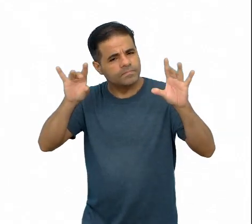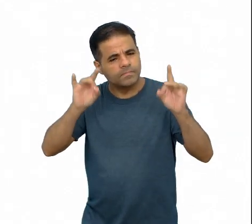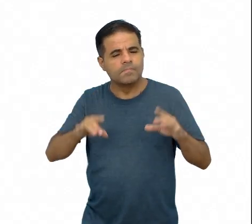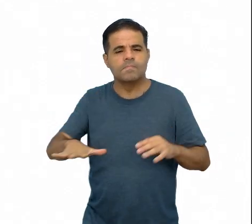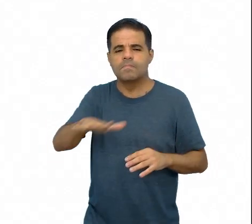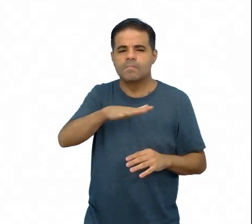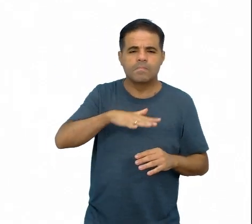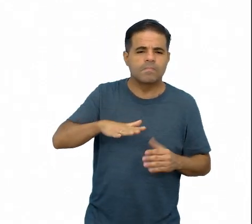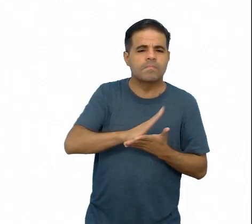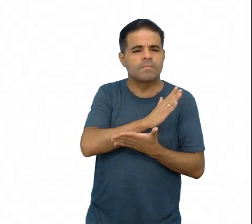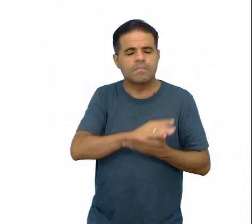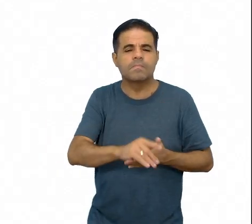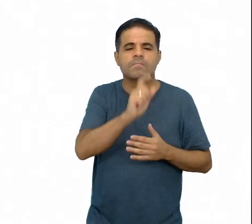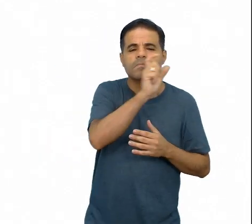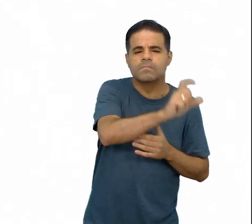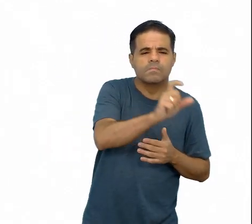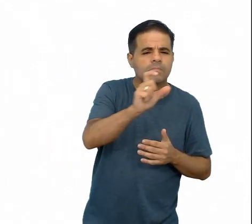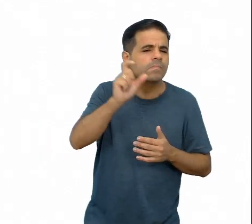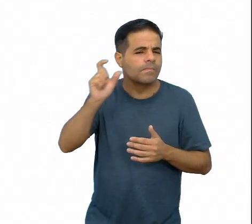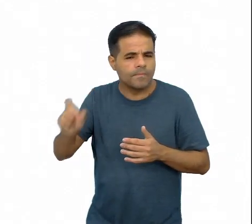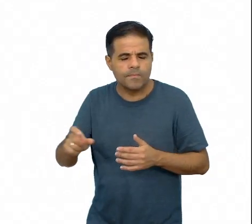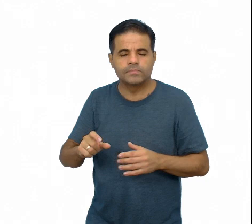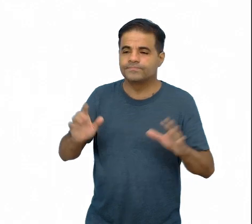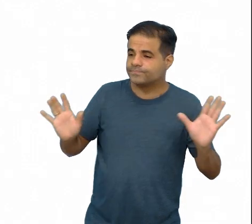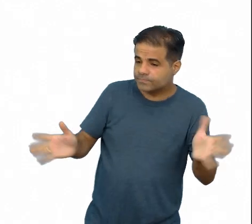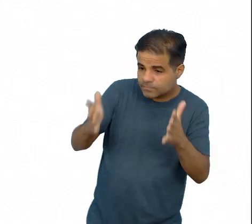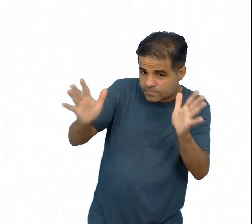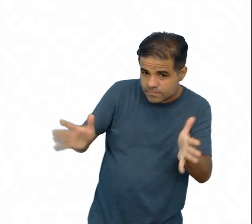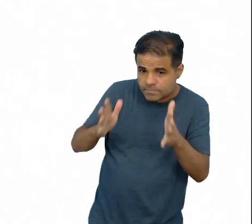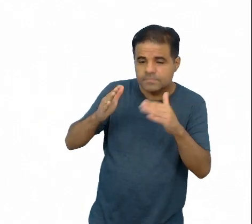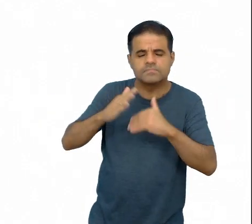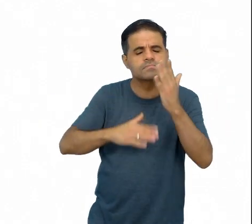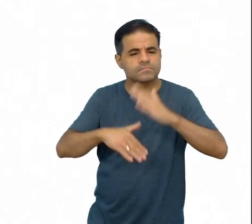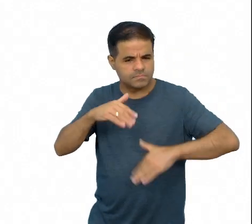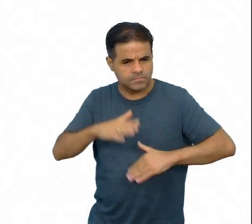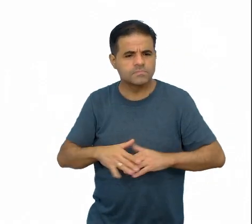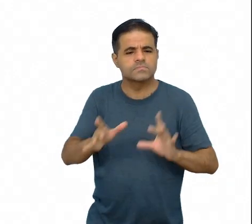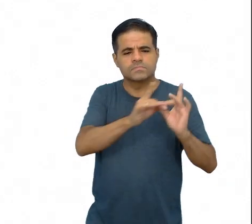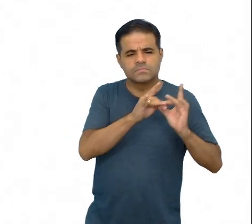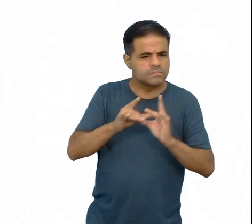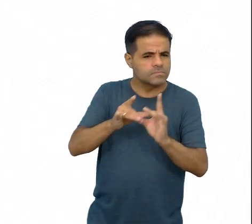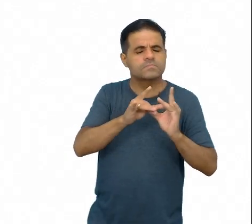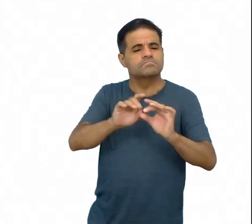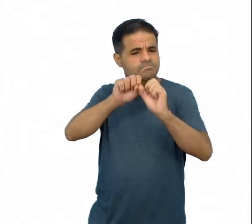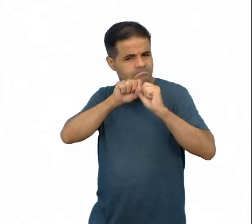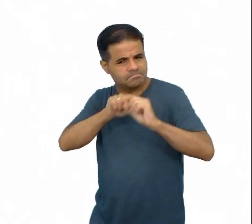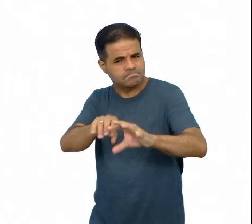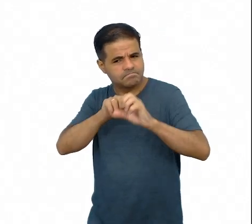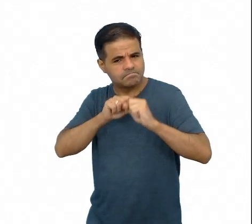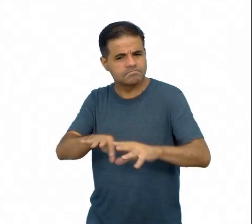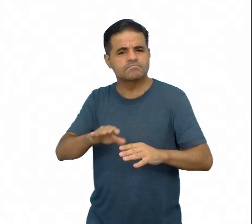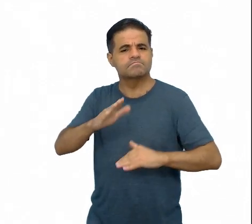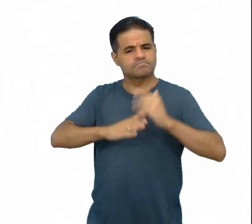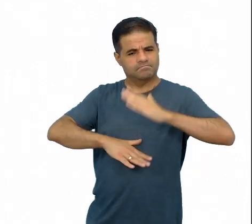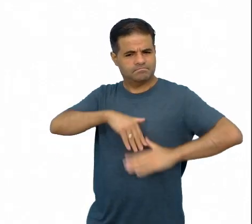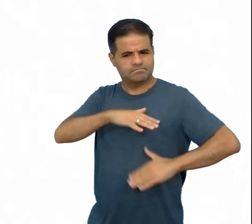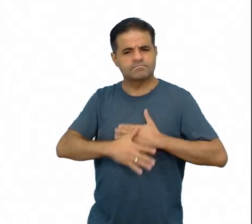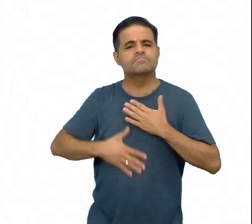né, então algumas palavras aí de encorajamento, né, união, educação,